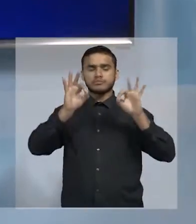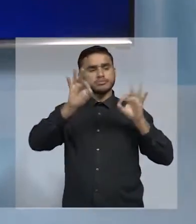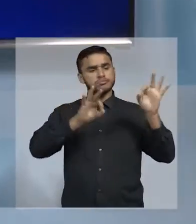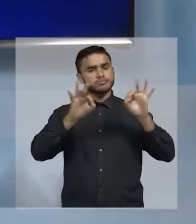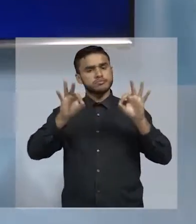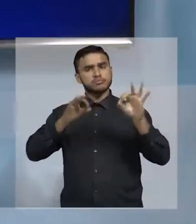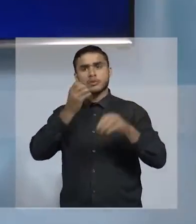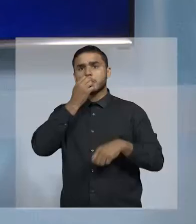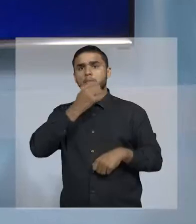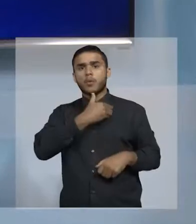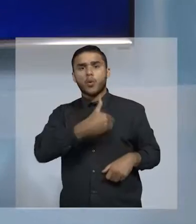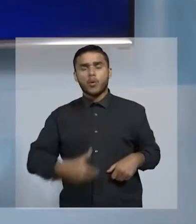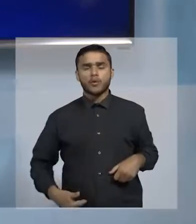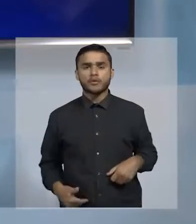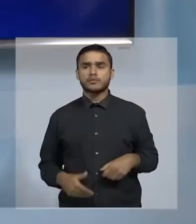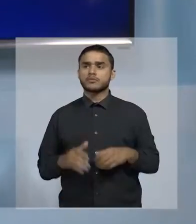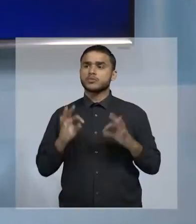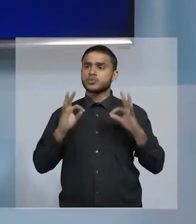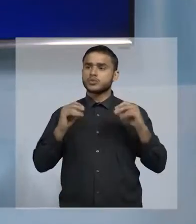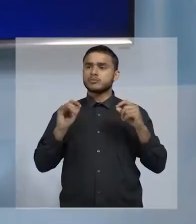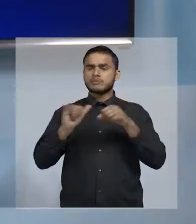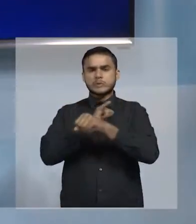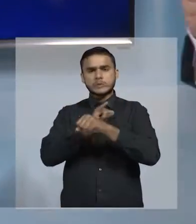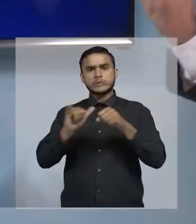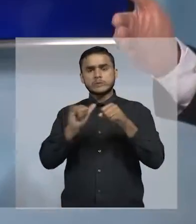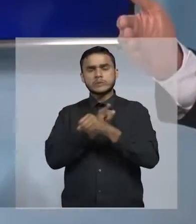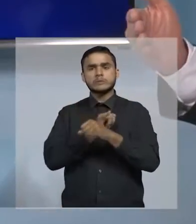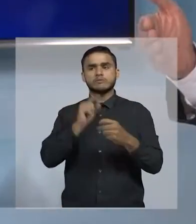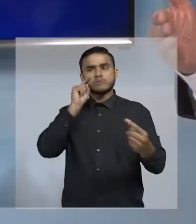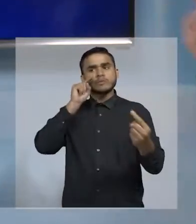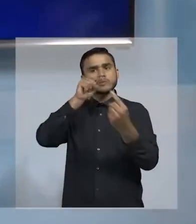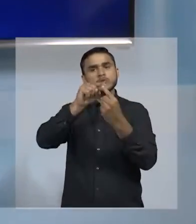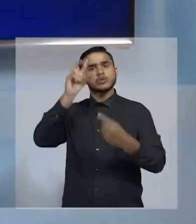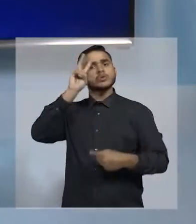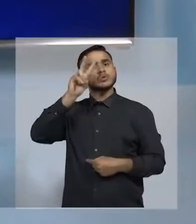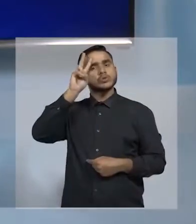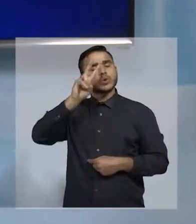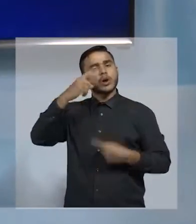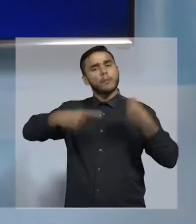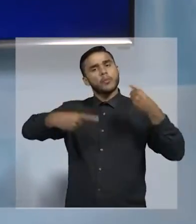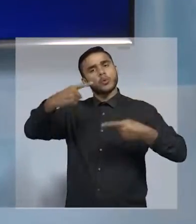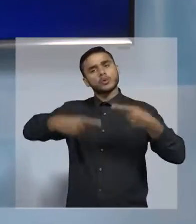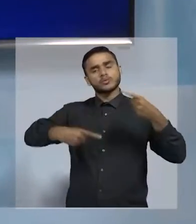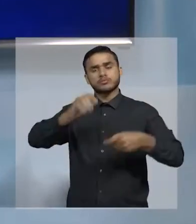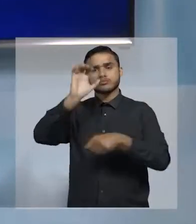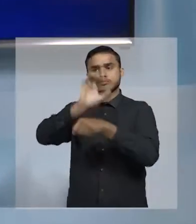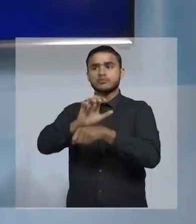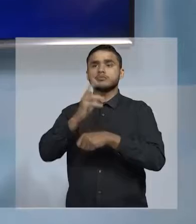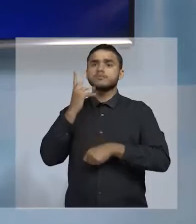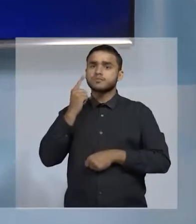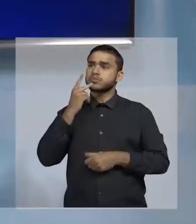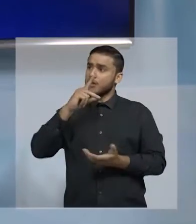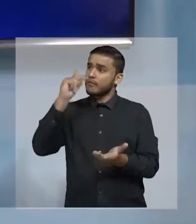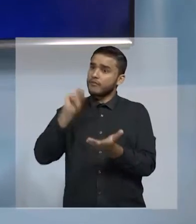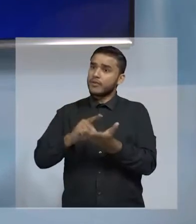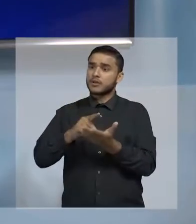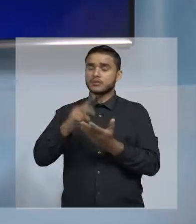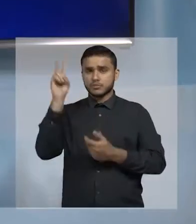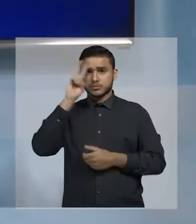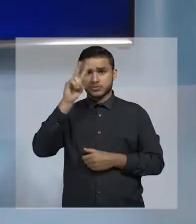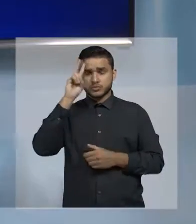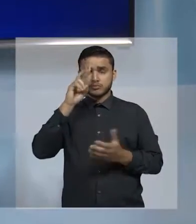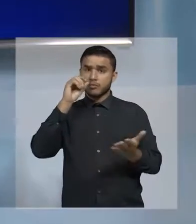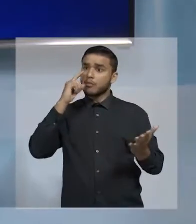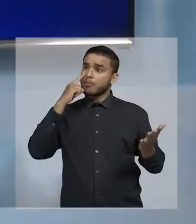que fez um ponto de inflexão, digamos assim, da história política do Estado do Ceará, e fez, isso é verdade, isso é fato, isso é história, ninguém pode